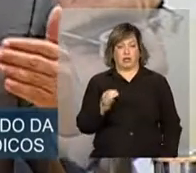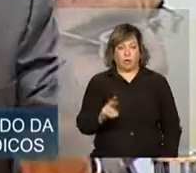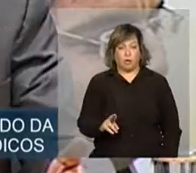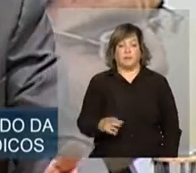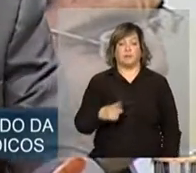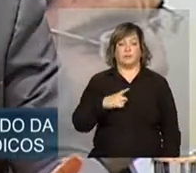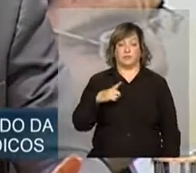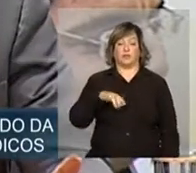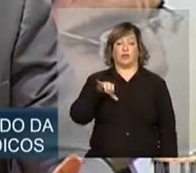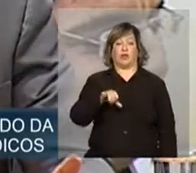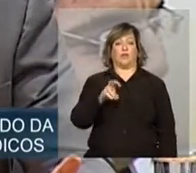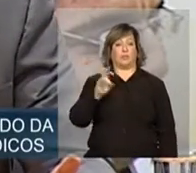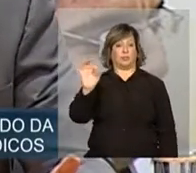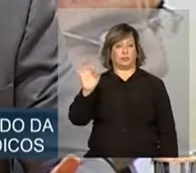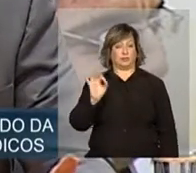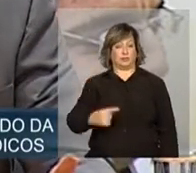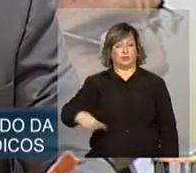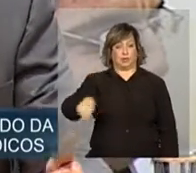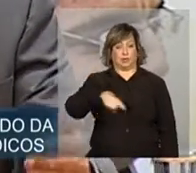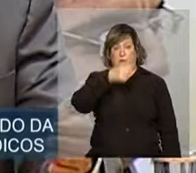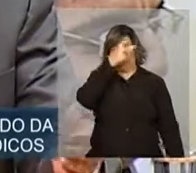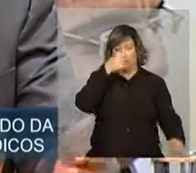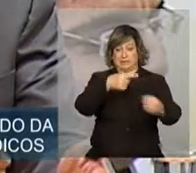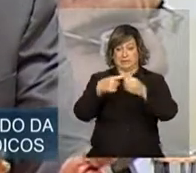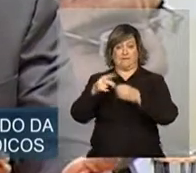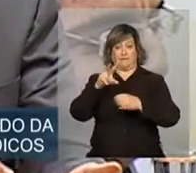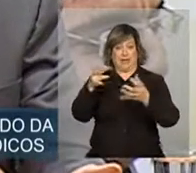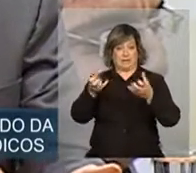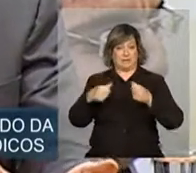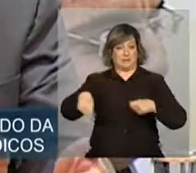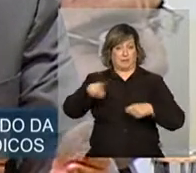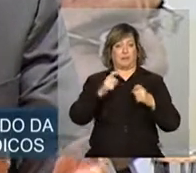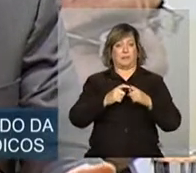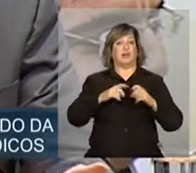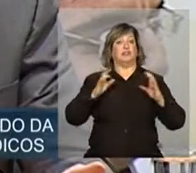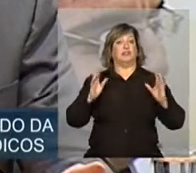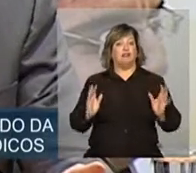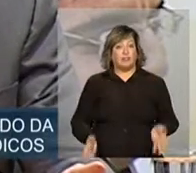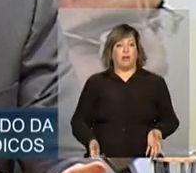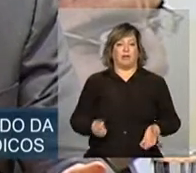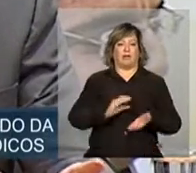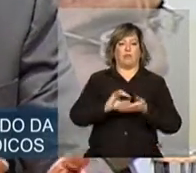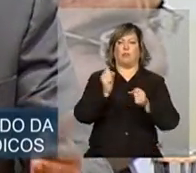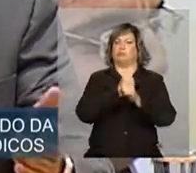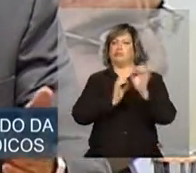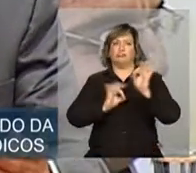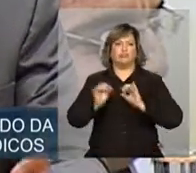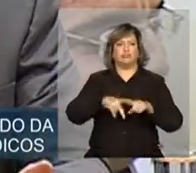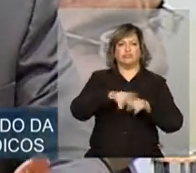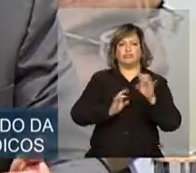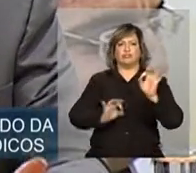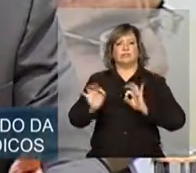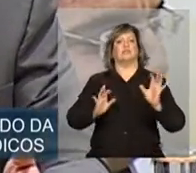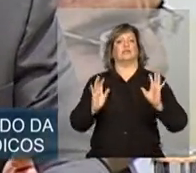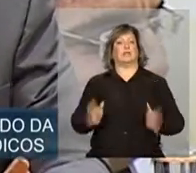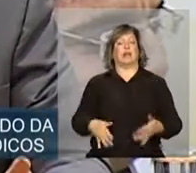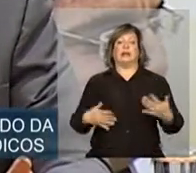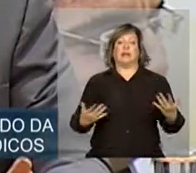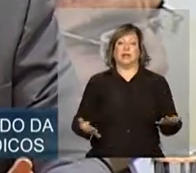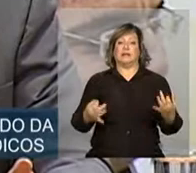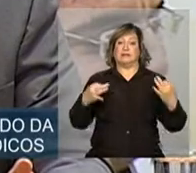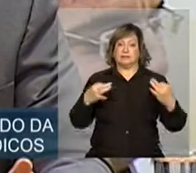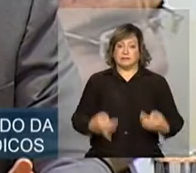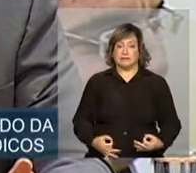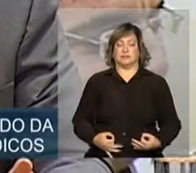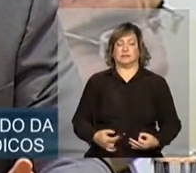vocês viram 95c dos municípios que vão receber os médicos já estão investindo já investiram na estrutura mas certamente estava